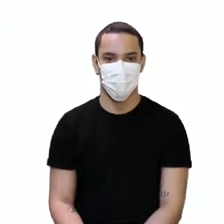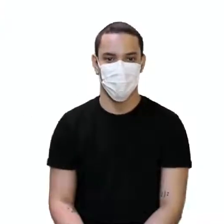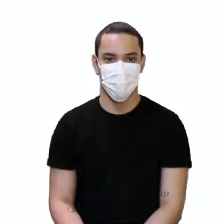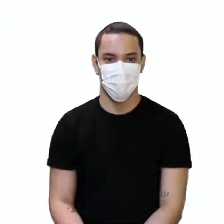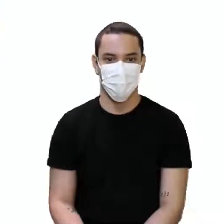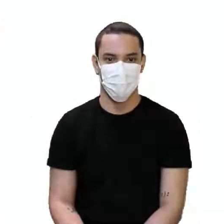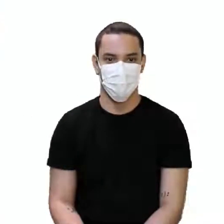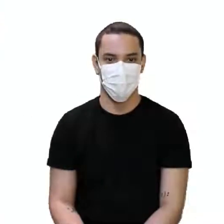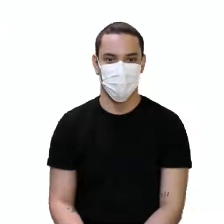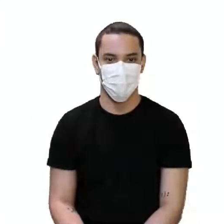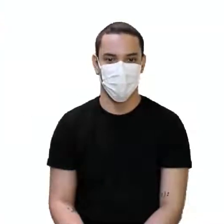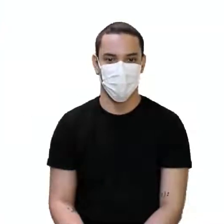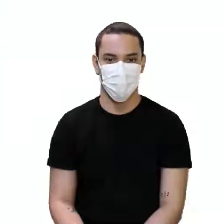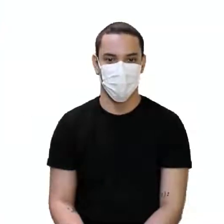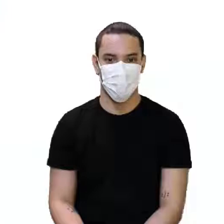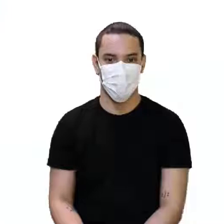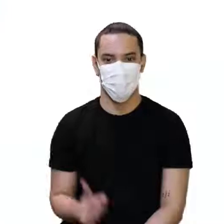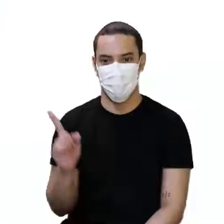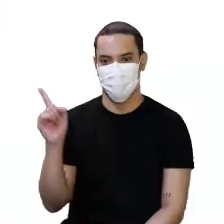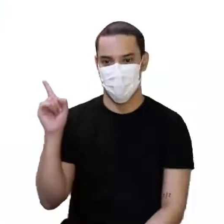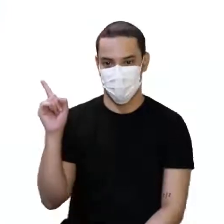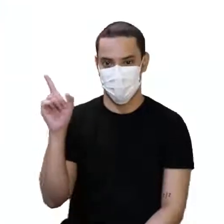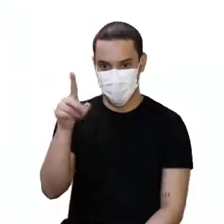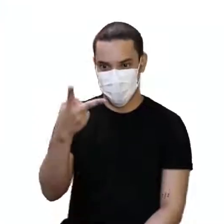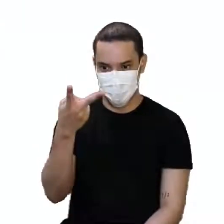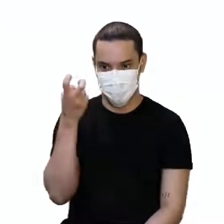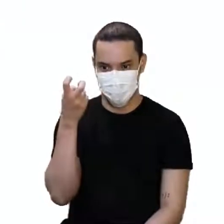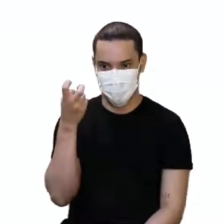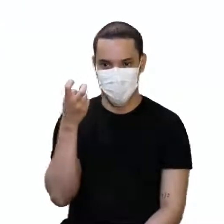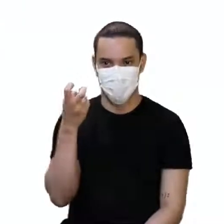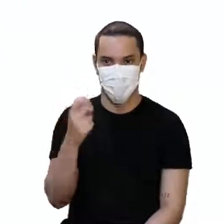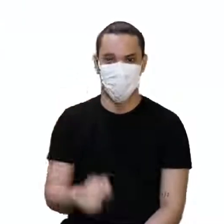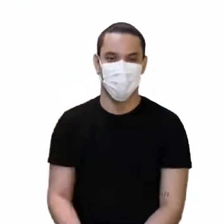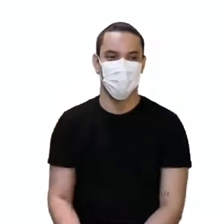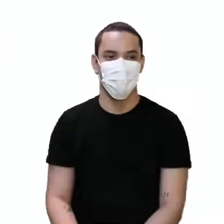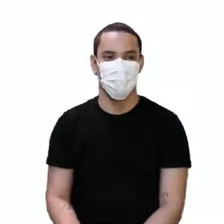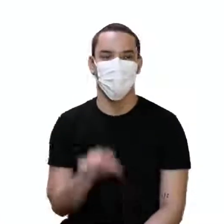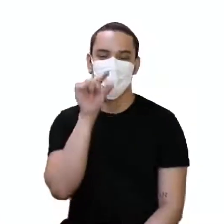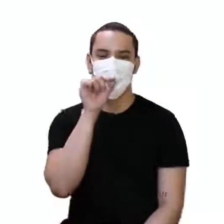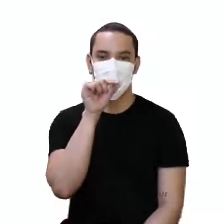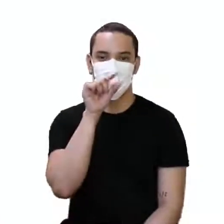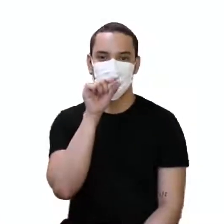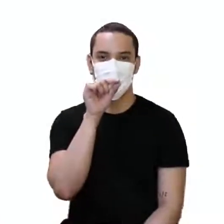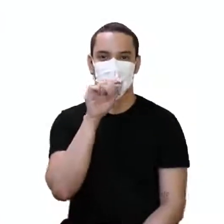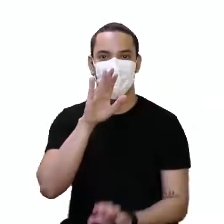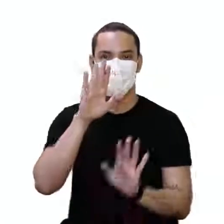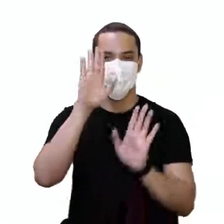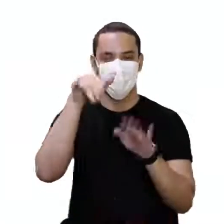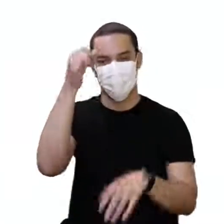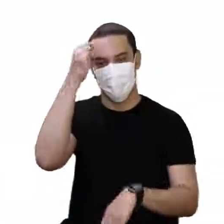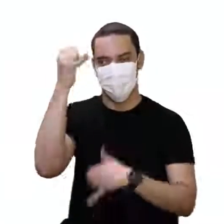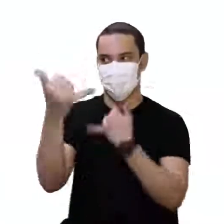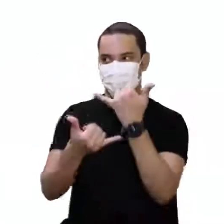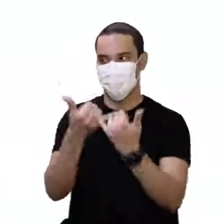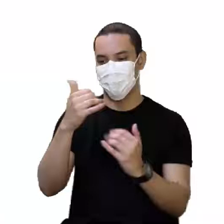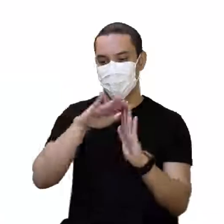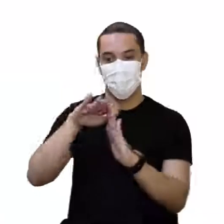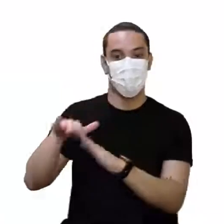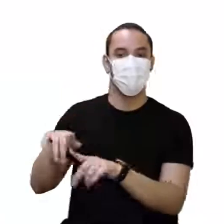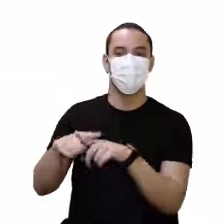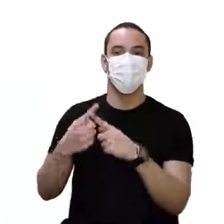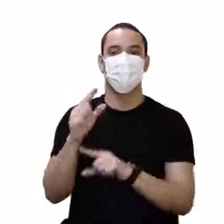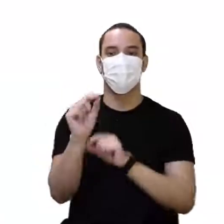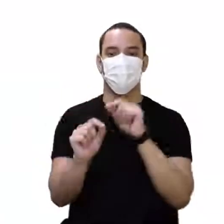Pim! Cadê o biquinho dele? Pim! Brincadeiras à parte, gente, vamos embora. Então, a